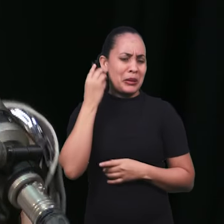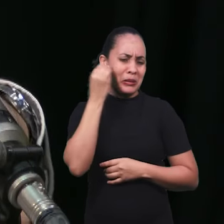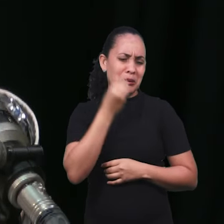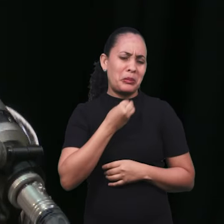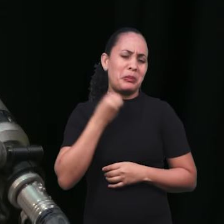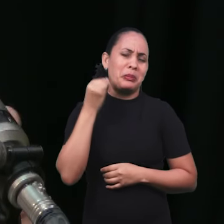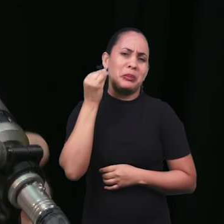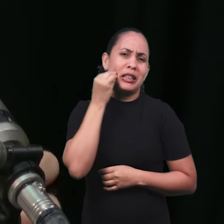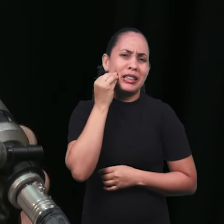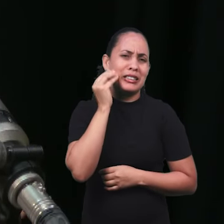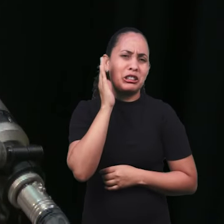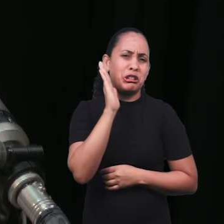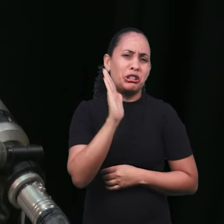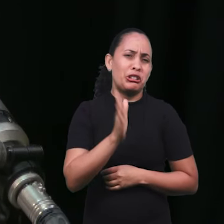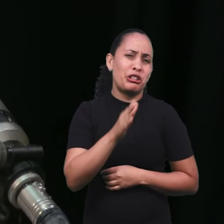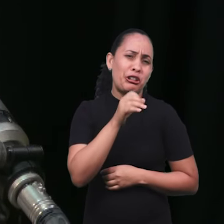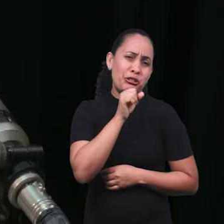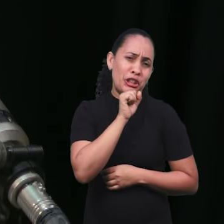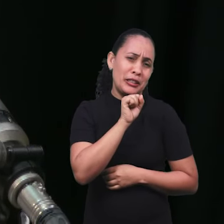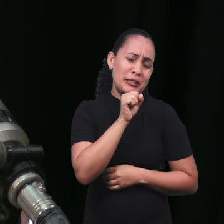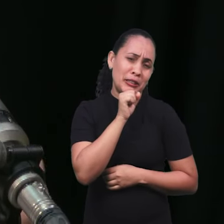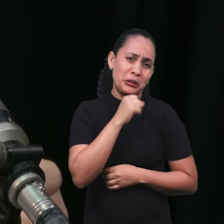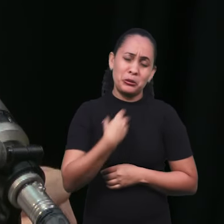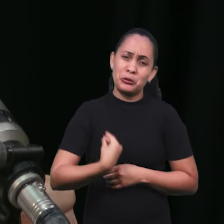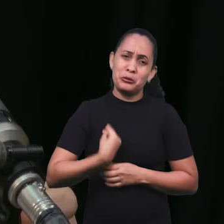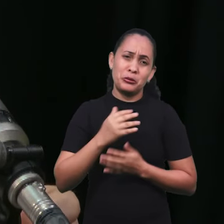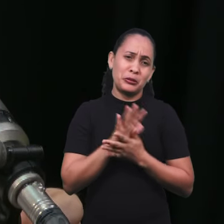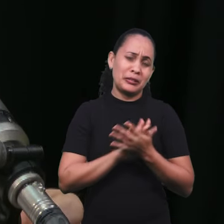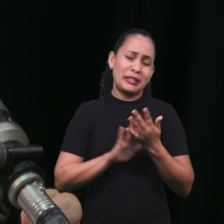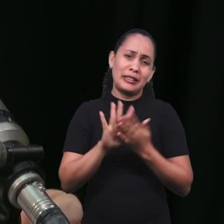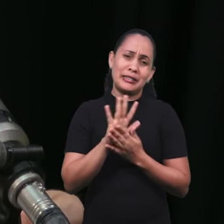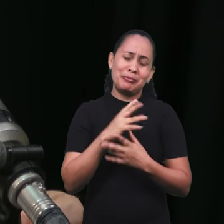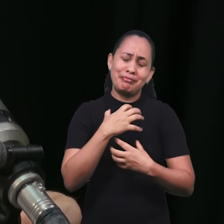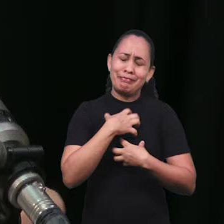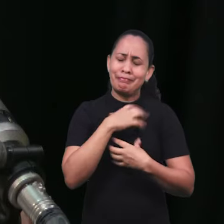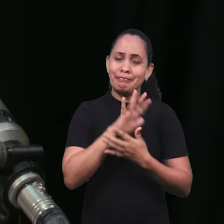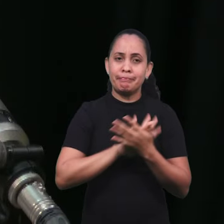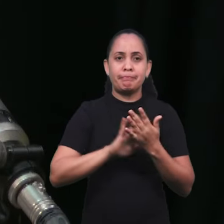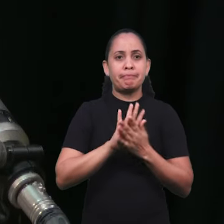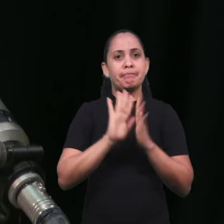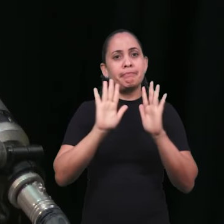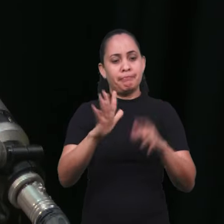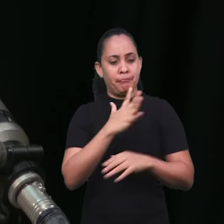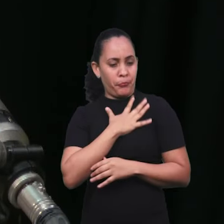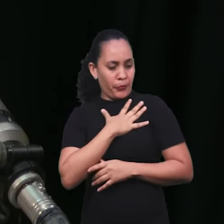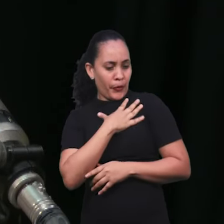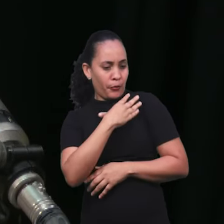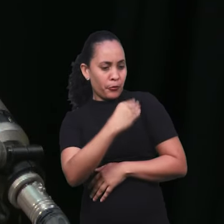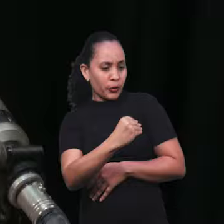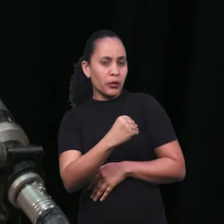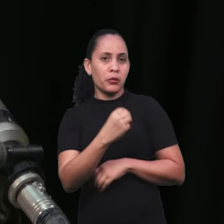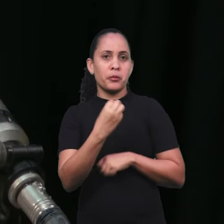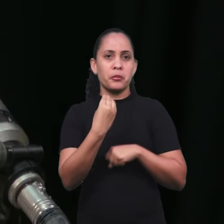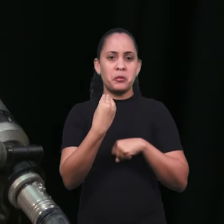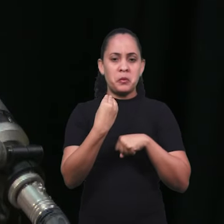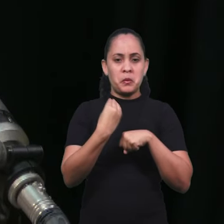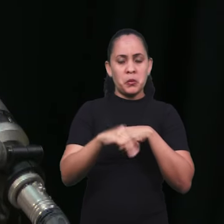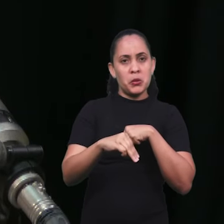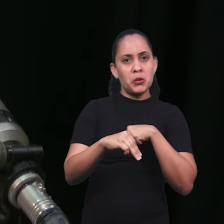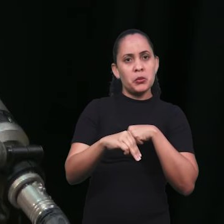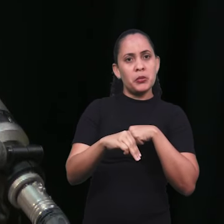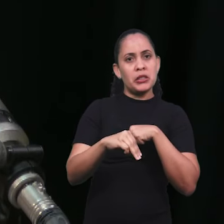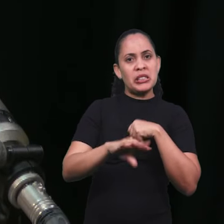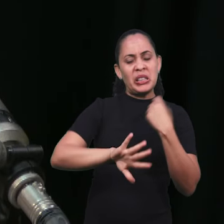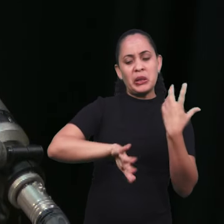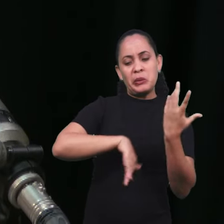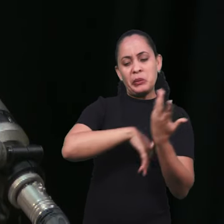dizer, é um ministério envelhecido, é uma experiência de envelhecimento espiritual. Já os seus filhos, eles viviam uma experiência